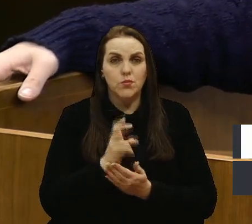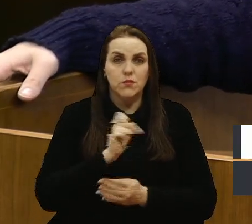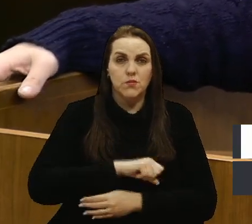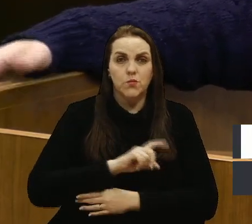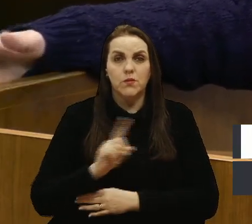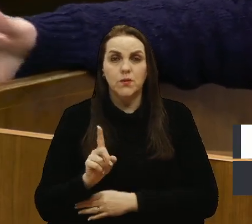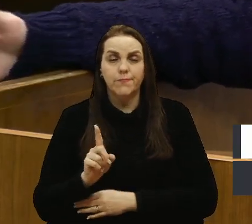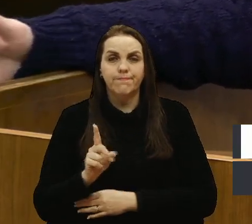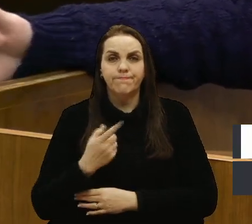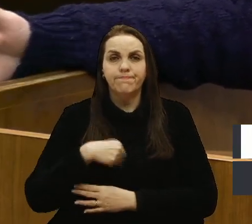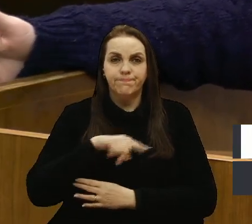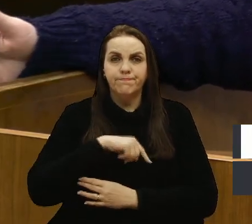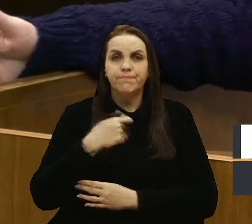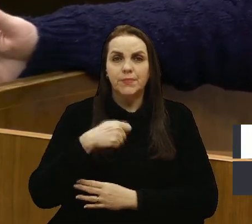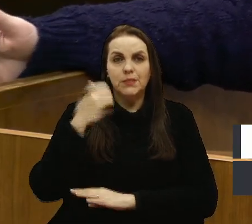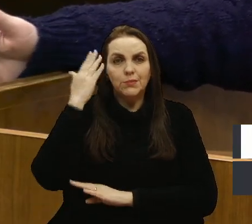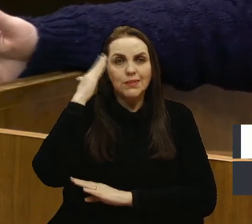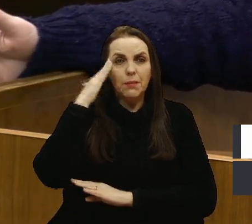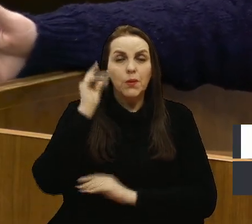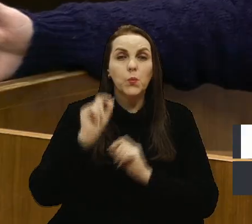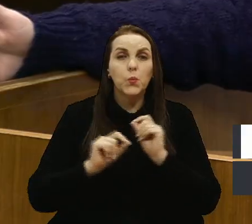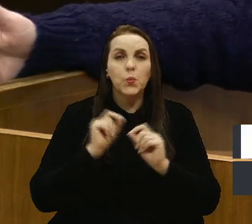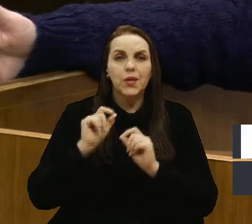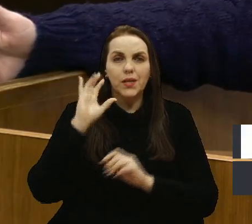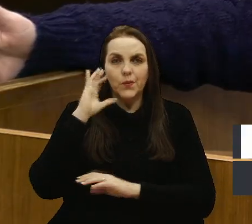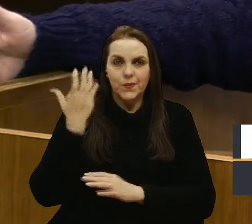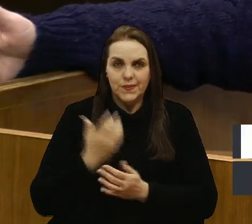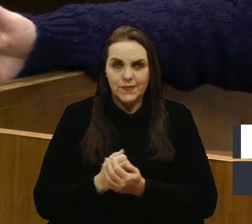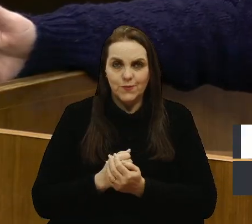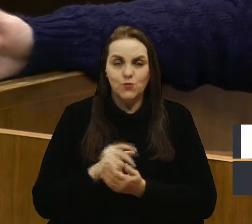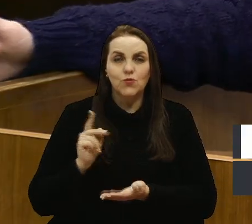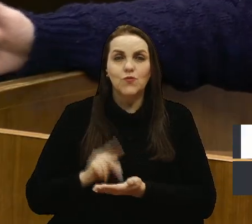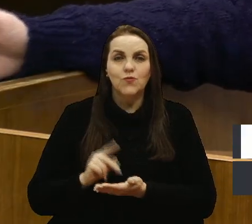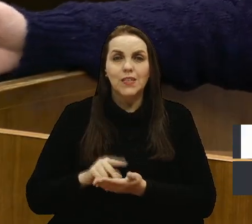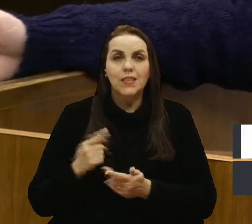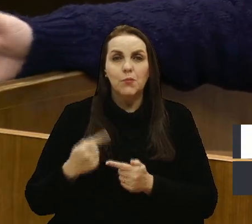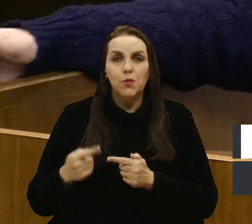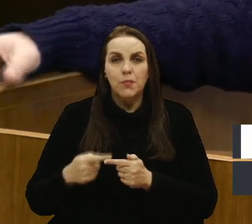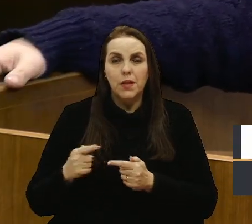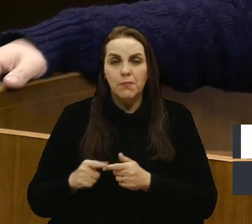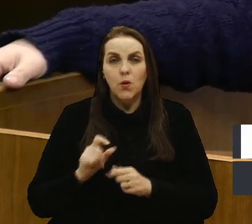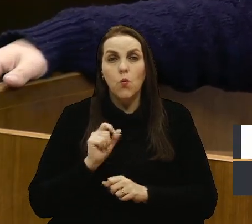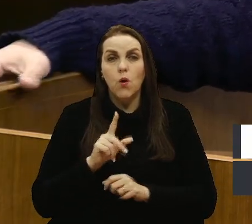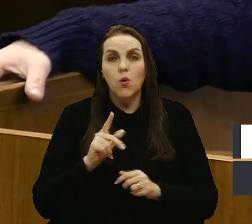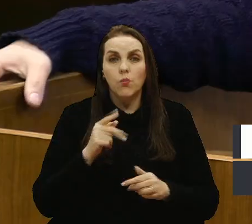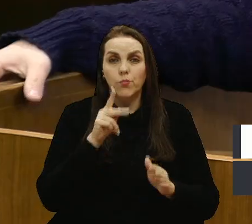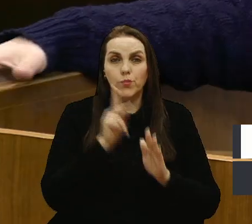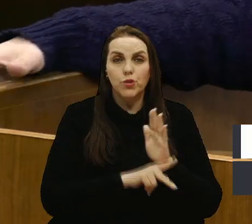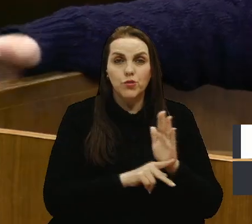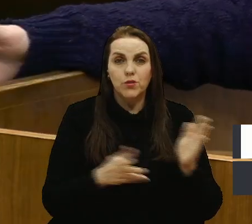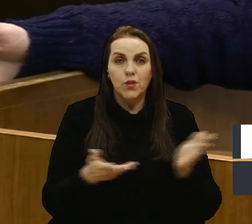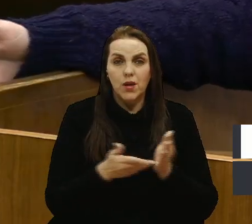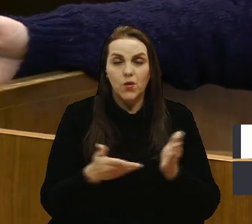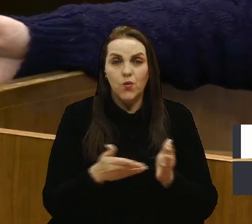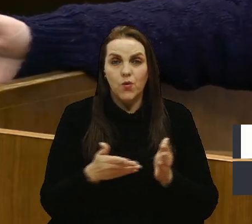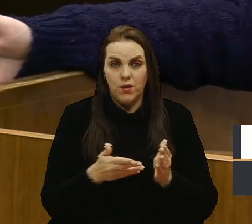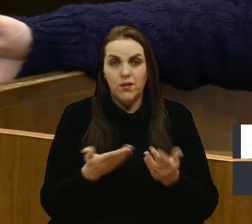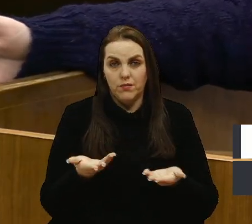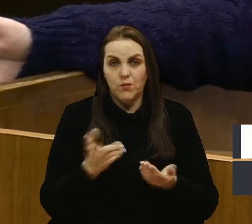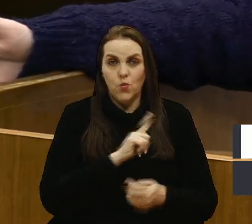precisamos saber o que aconteceu, qual foi o real problema e qual é o projeto agora desse governo em relação a